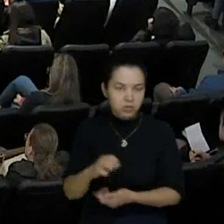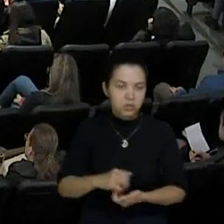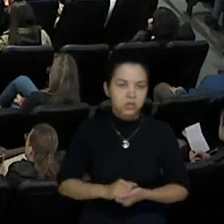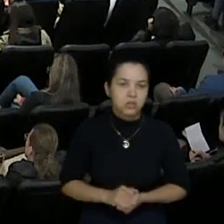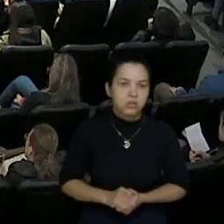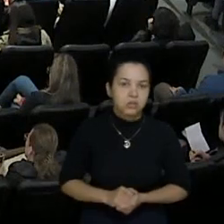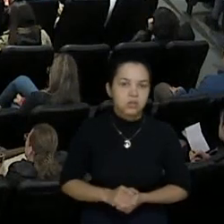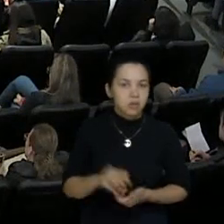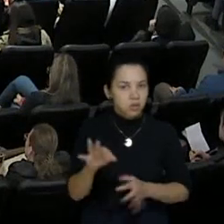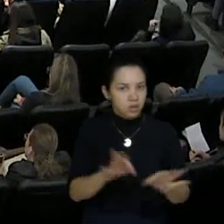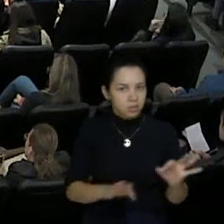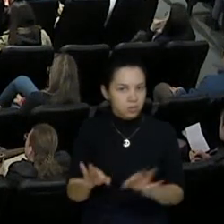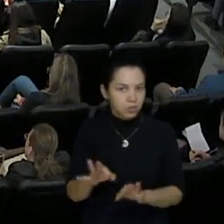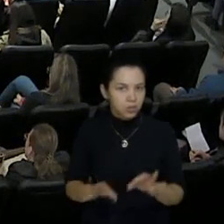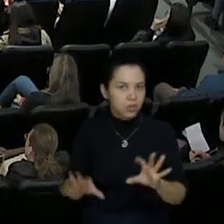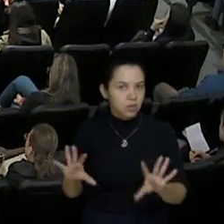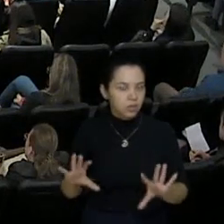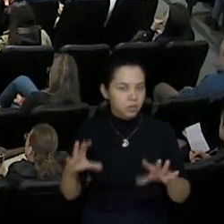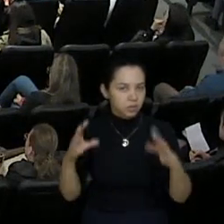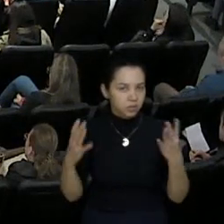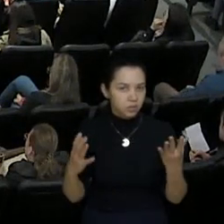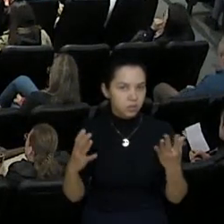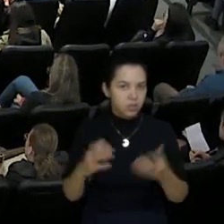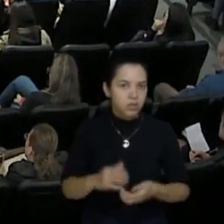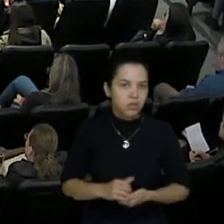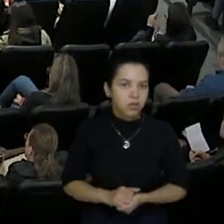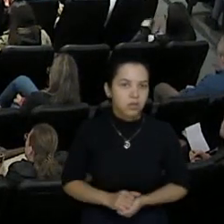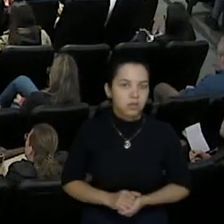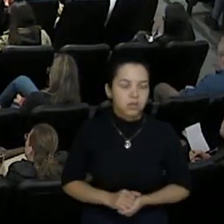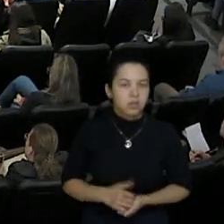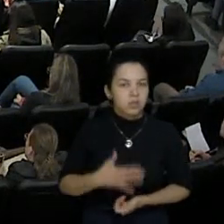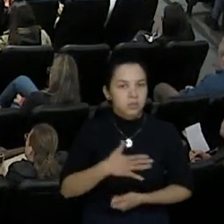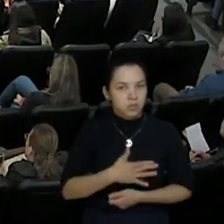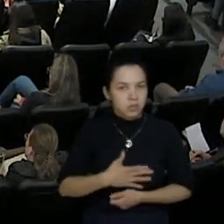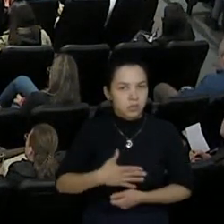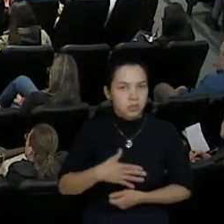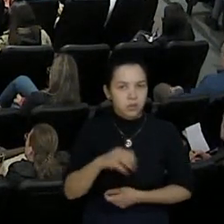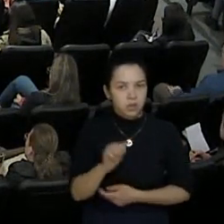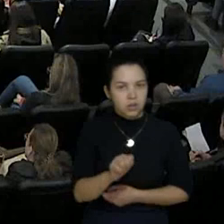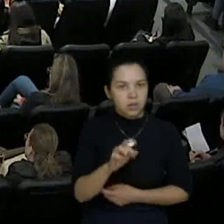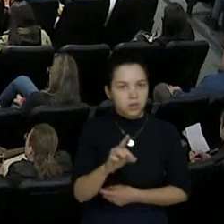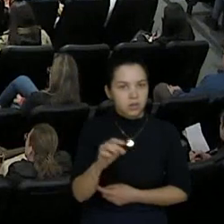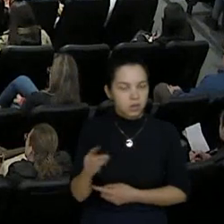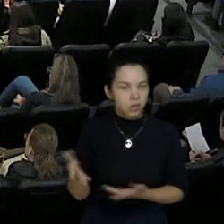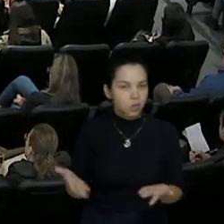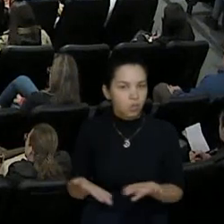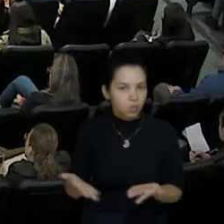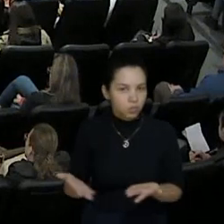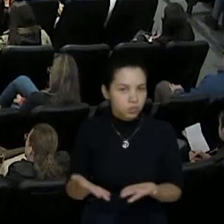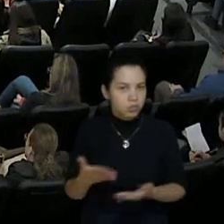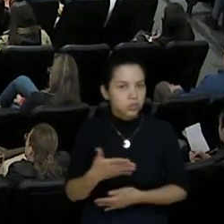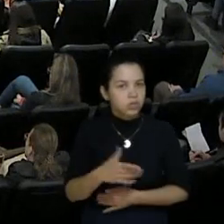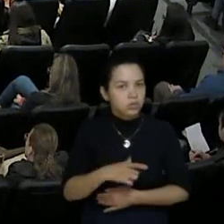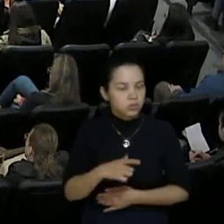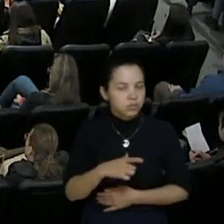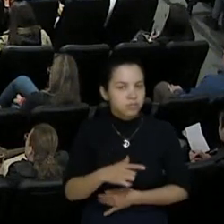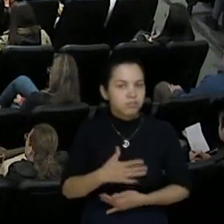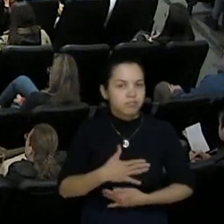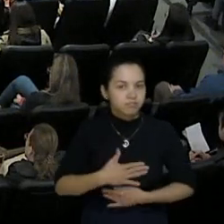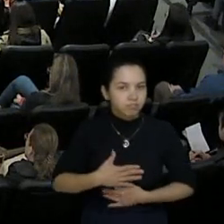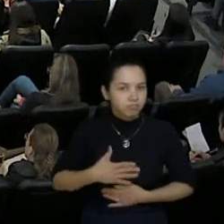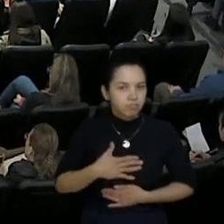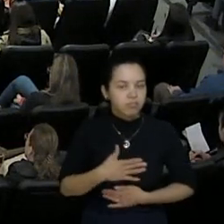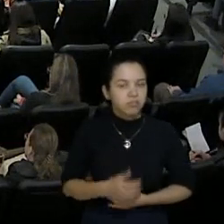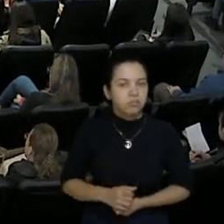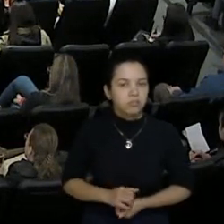evento maravilhoso prazer de ter a ABD hoje aqui é muito grande nós